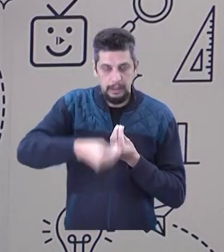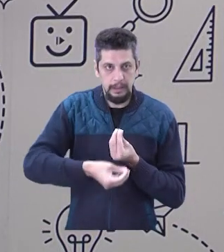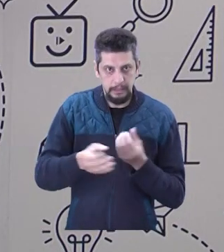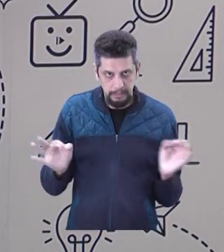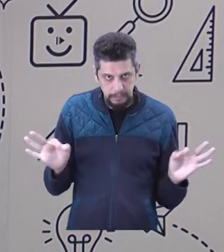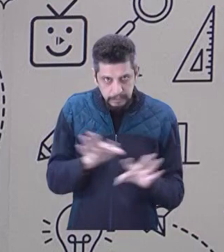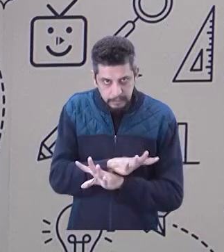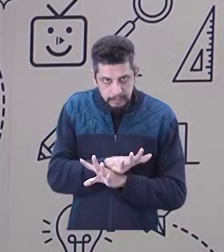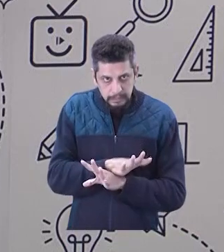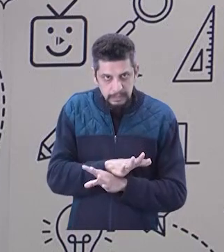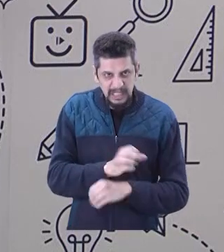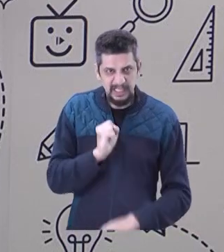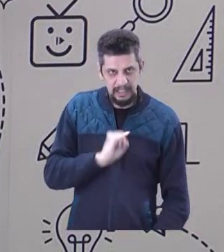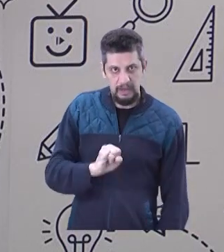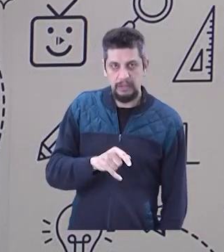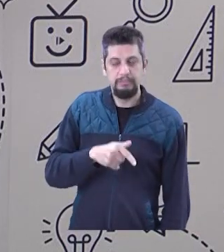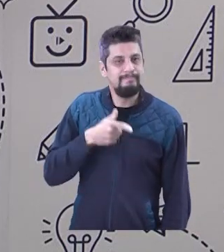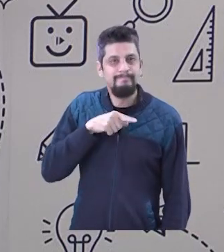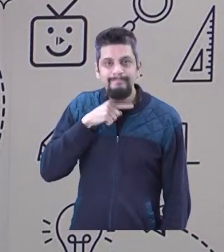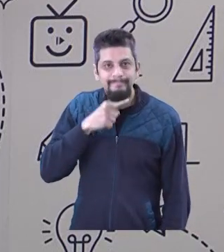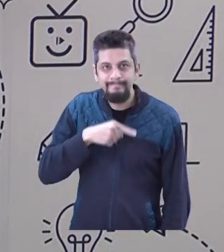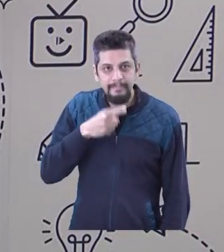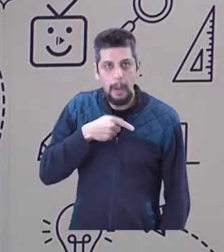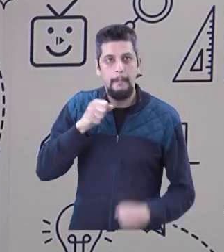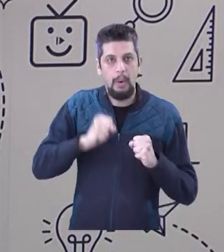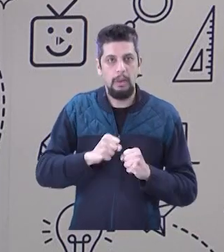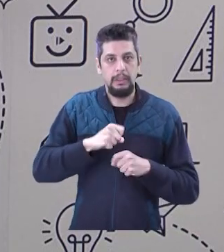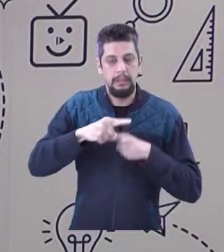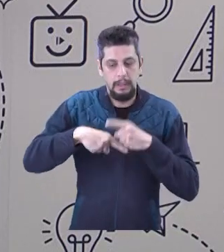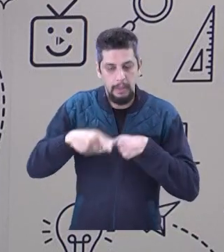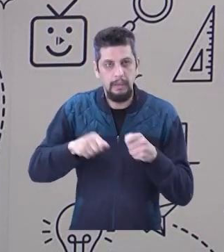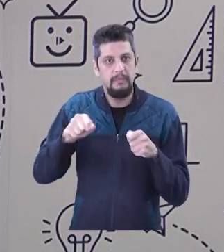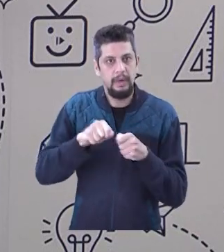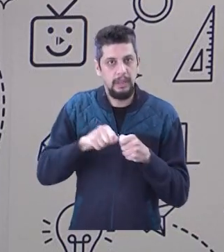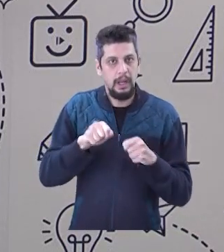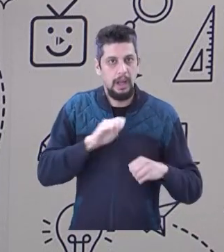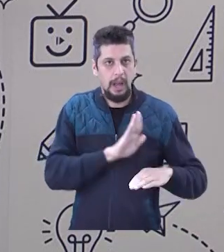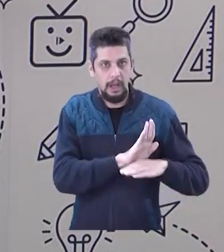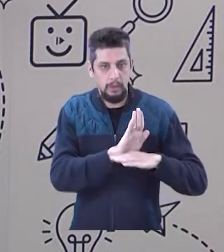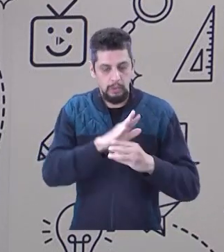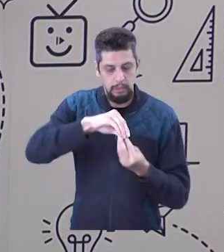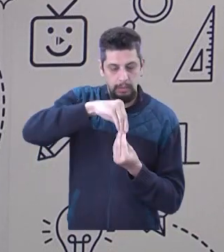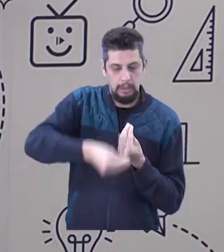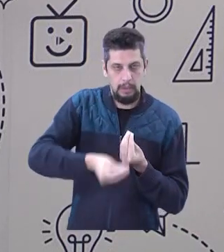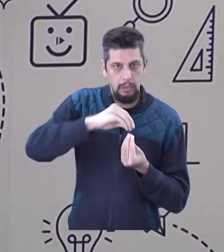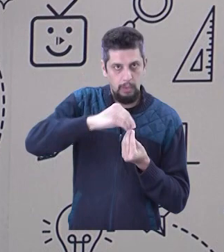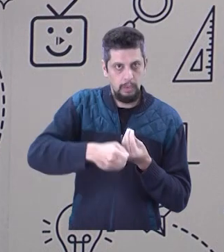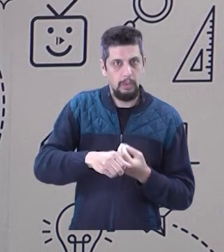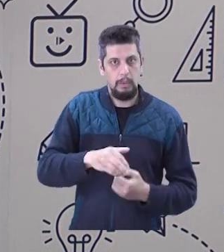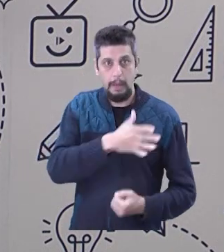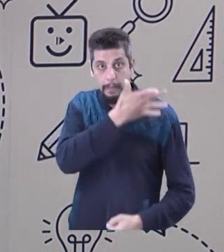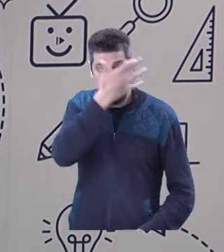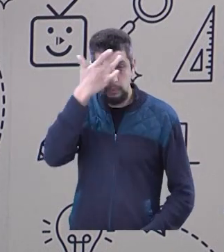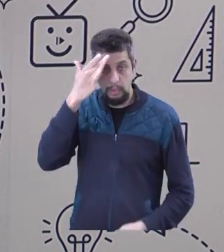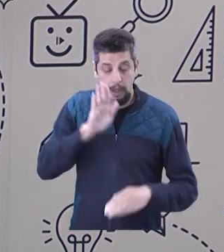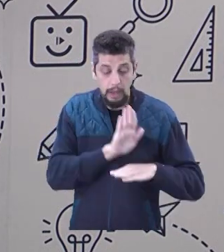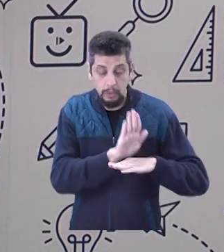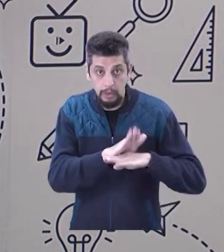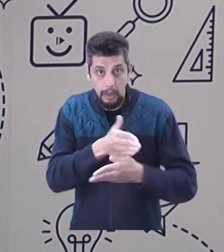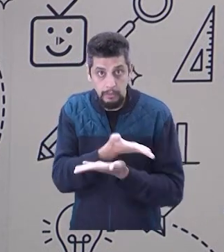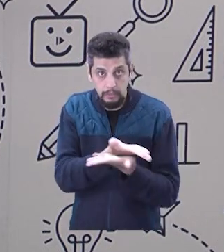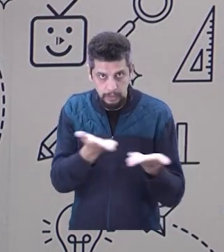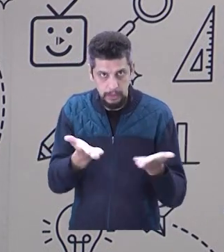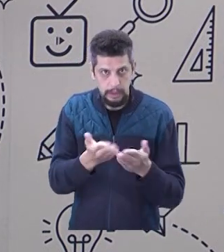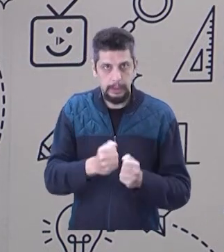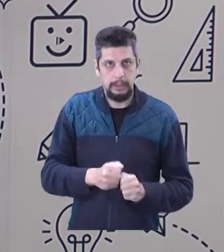conseguiram terminar o calendário? Se vocês não conseguiram, pode terminar depois, né? Com a ajuda do calendário, de um adulto, né? Para